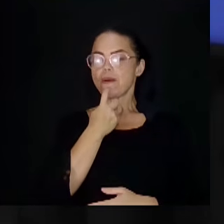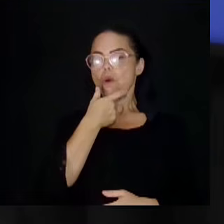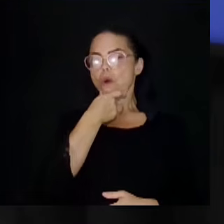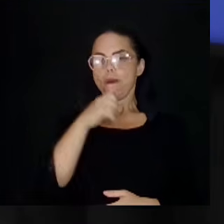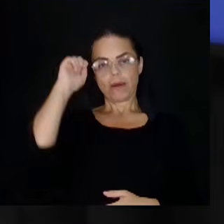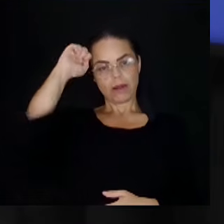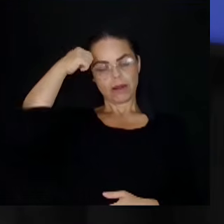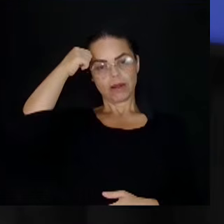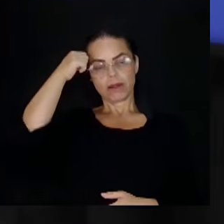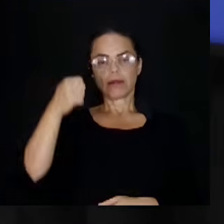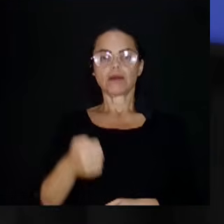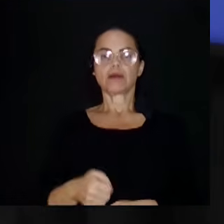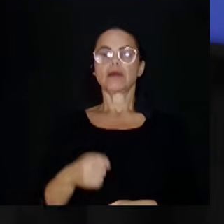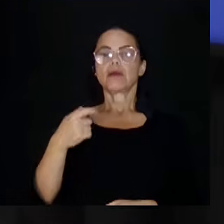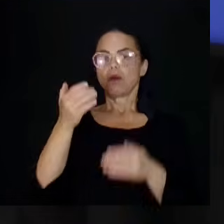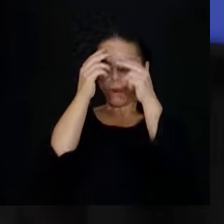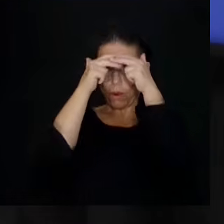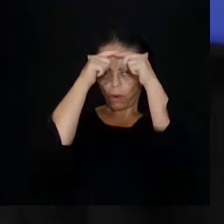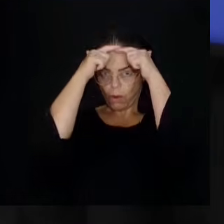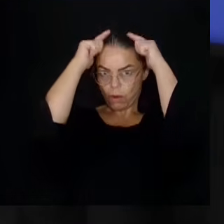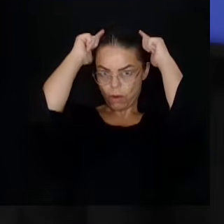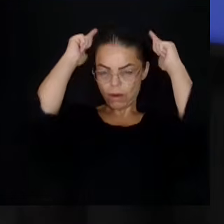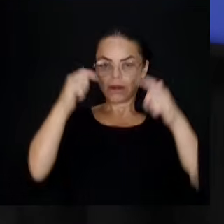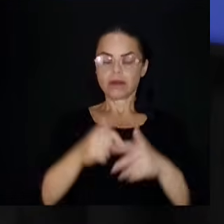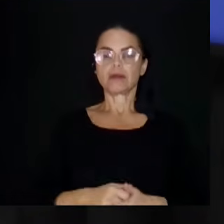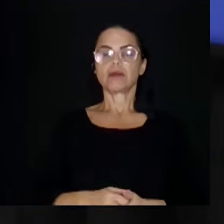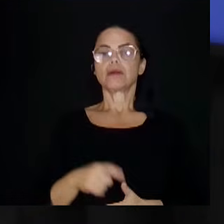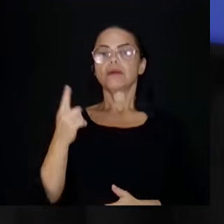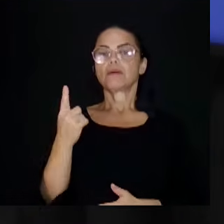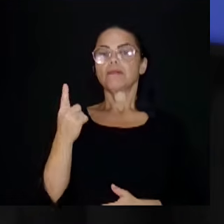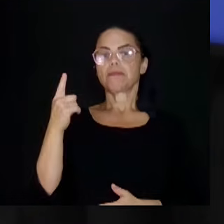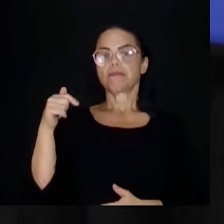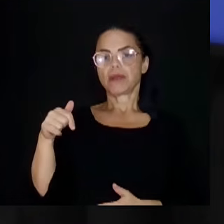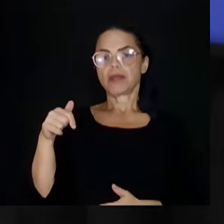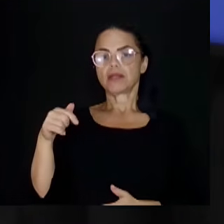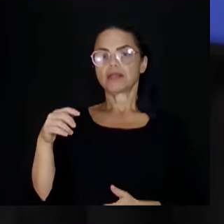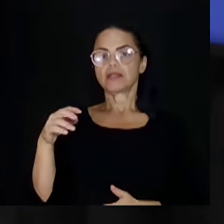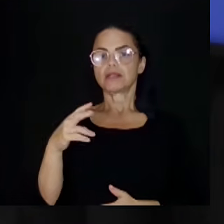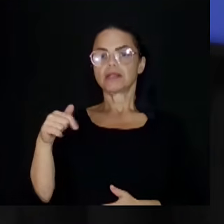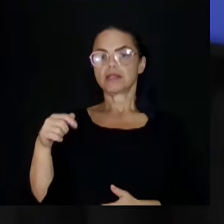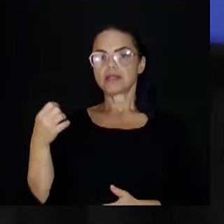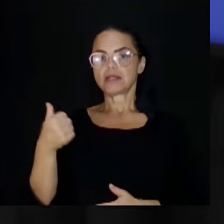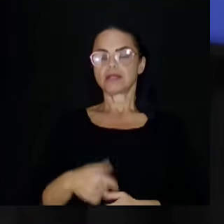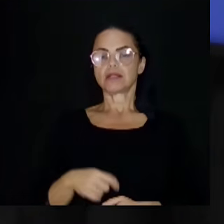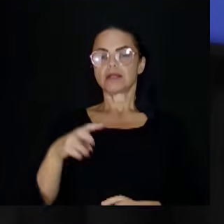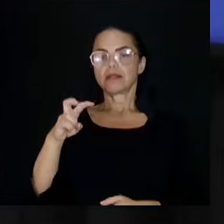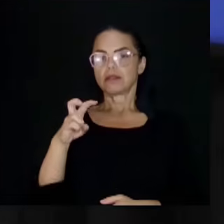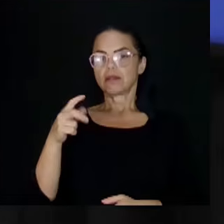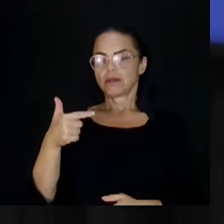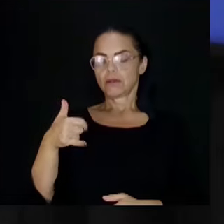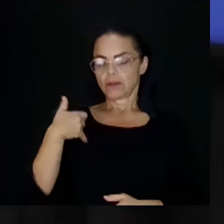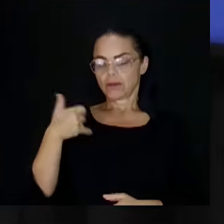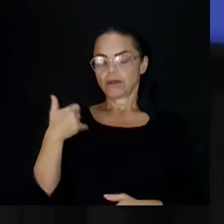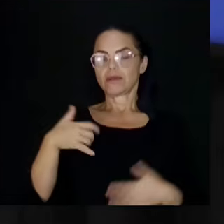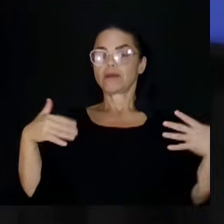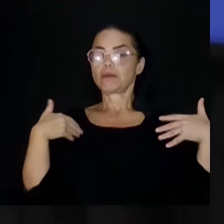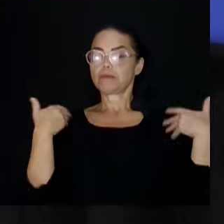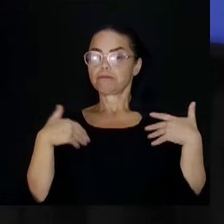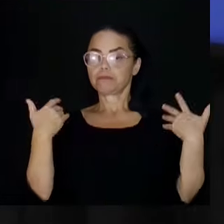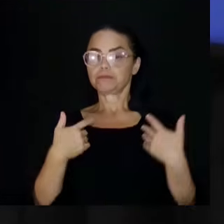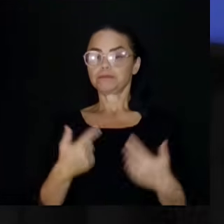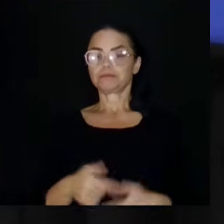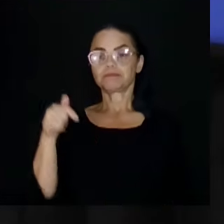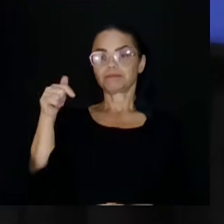raspados, 1,76 m, tenho 52 anos e é uma alegria enorme estar aqui para